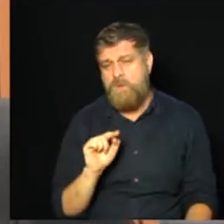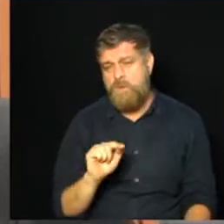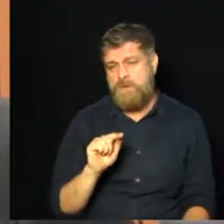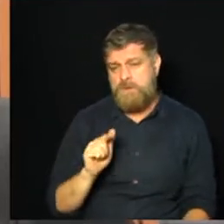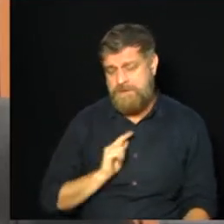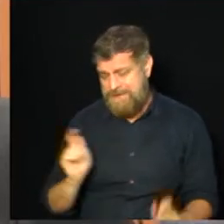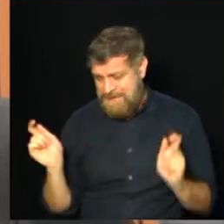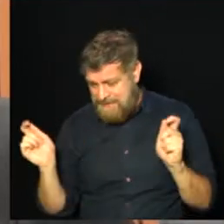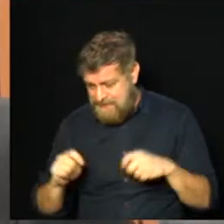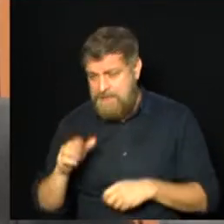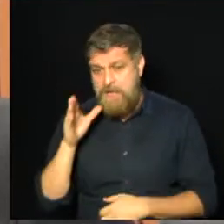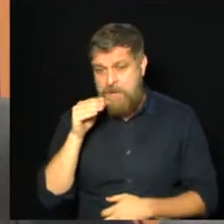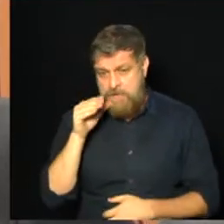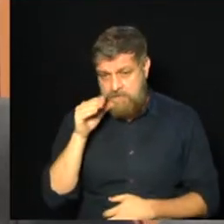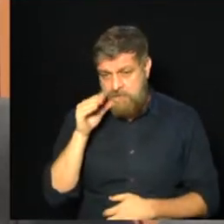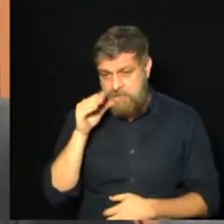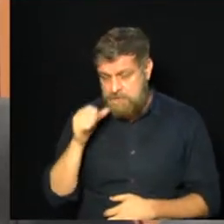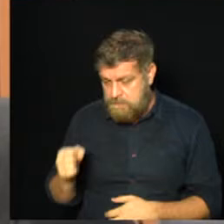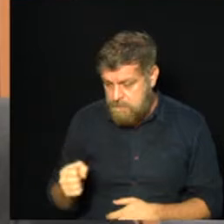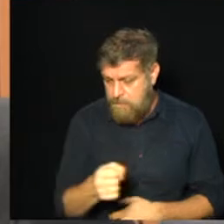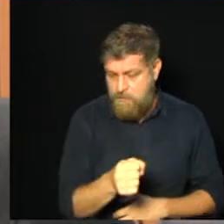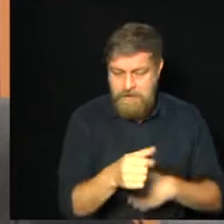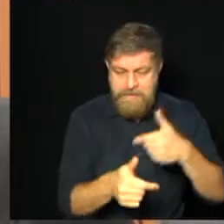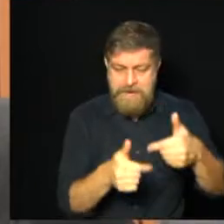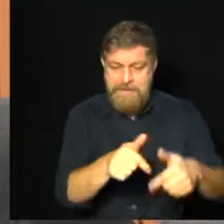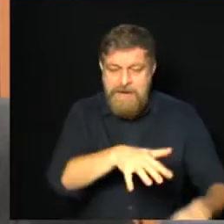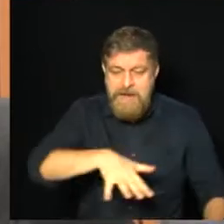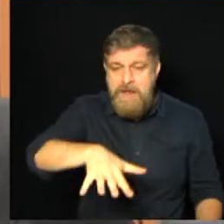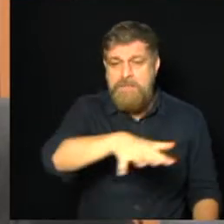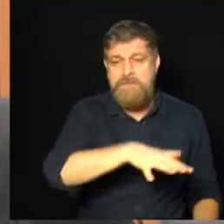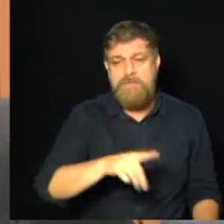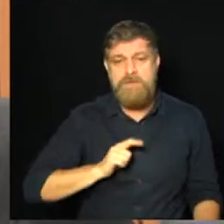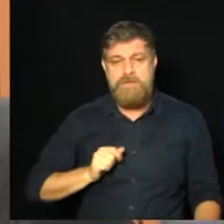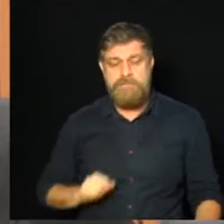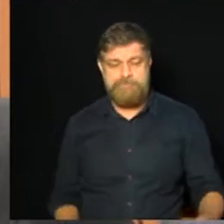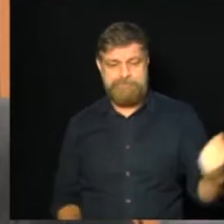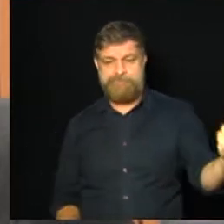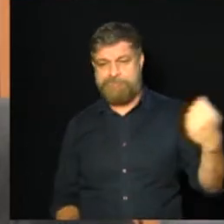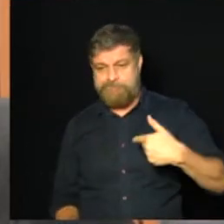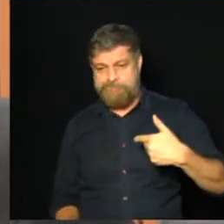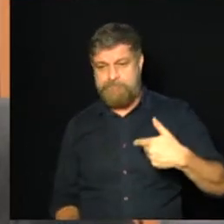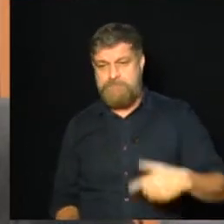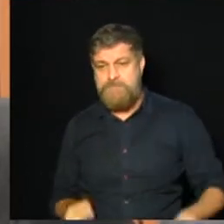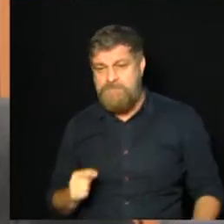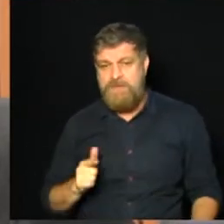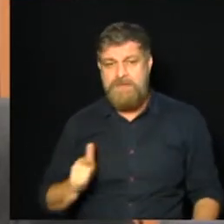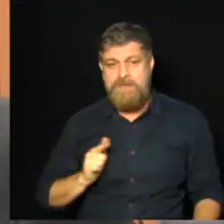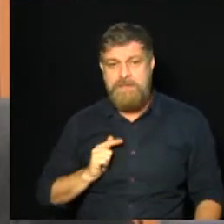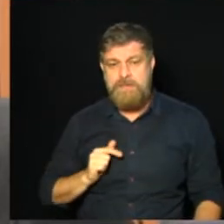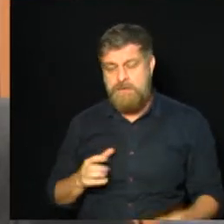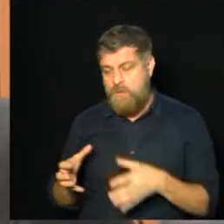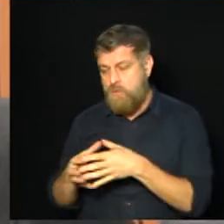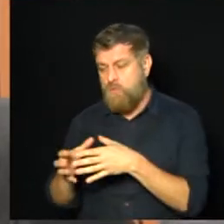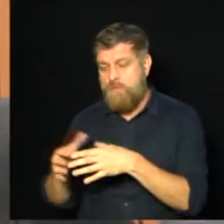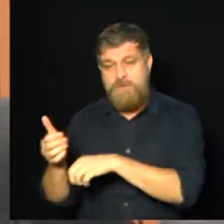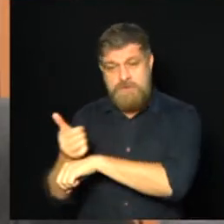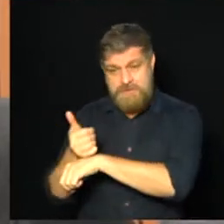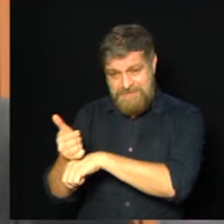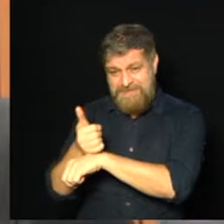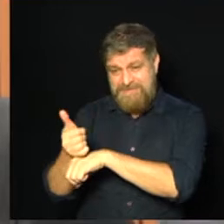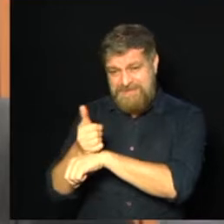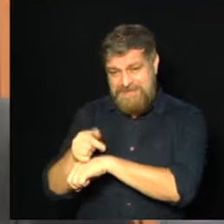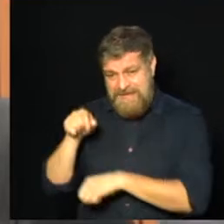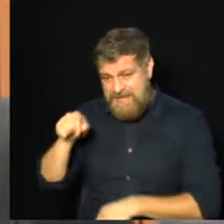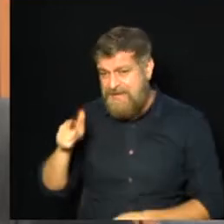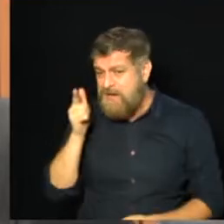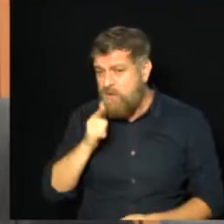esses profissionais nessa região. E ele tem uma vantagem sobre nós, ele consegue ter um banco de plantão ou de profissionais em que ele